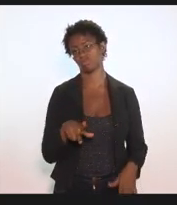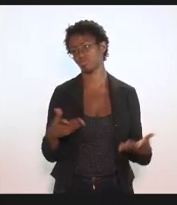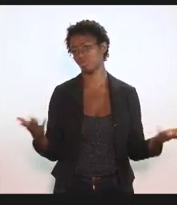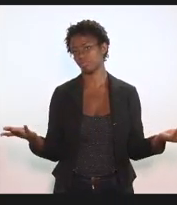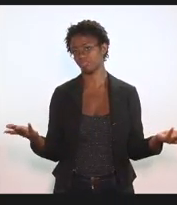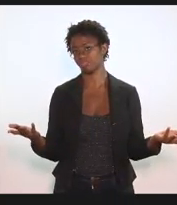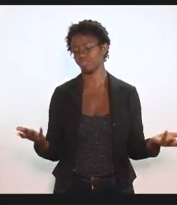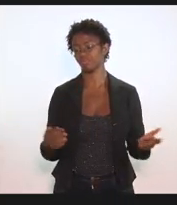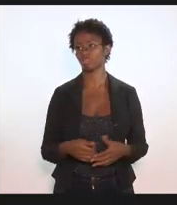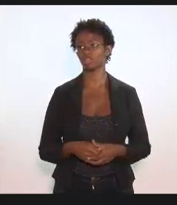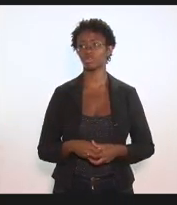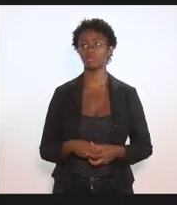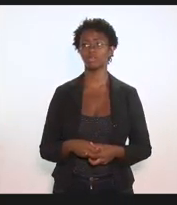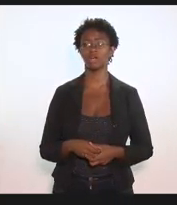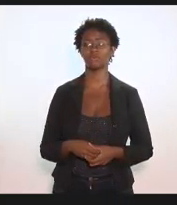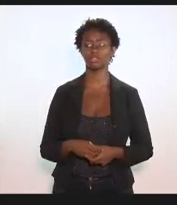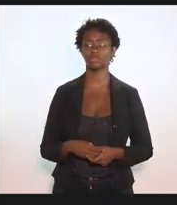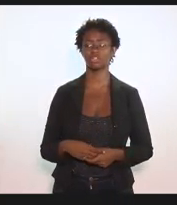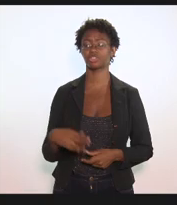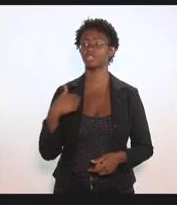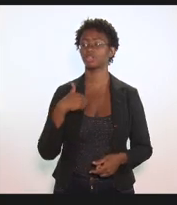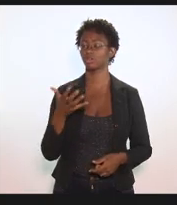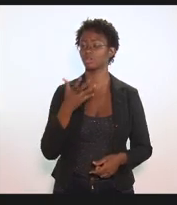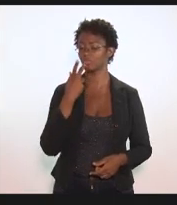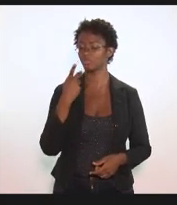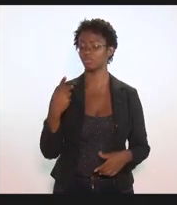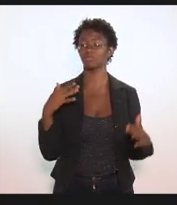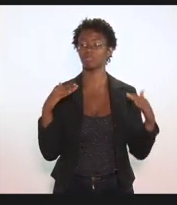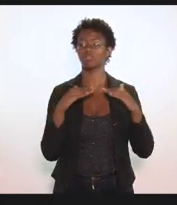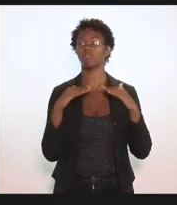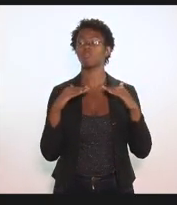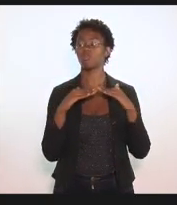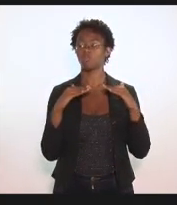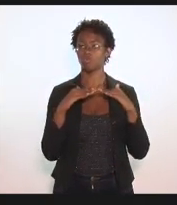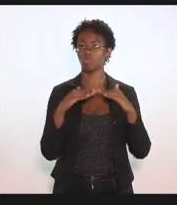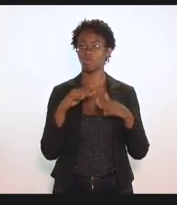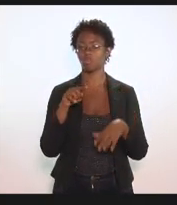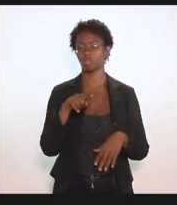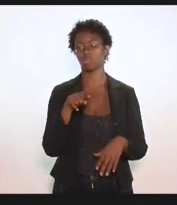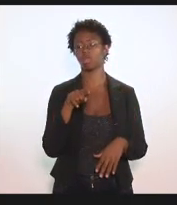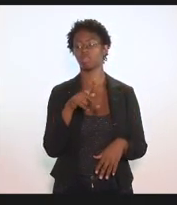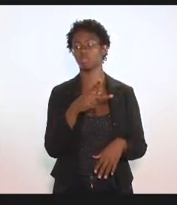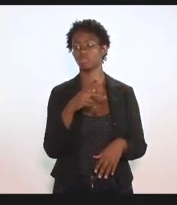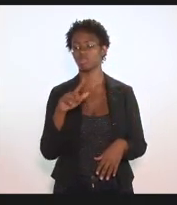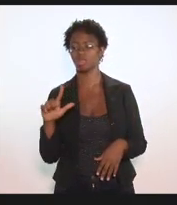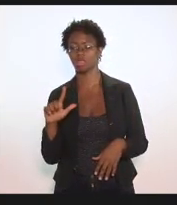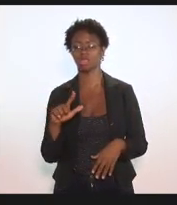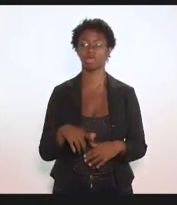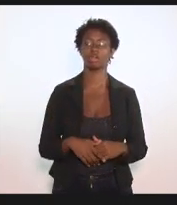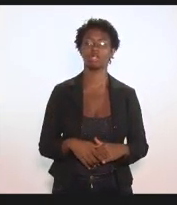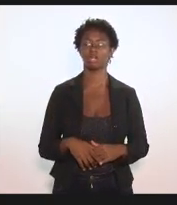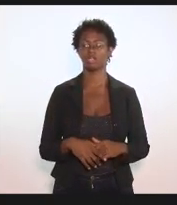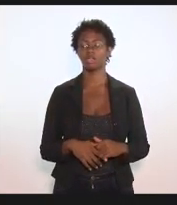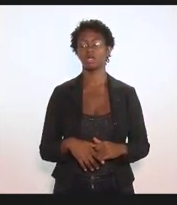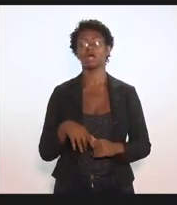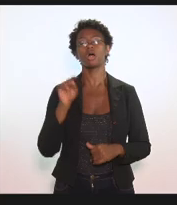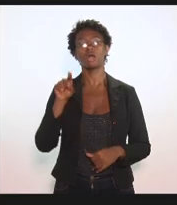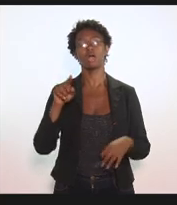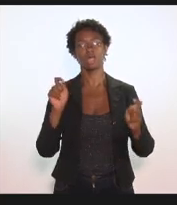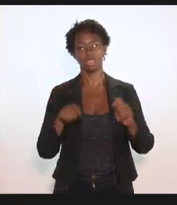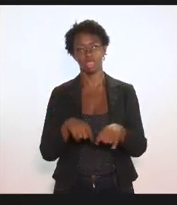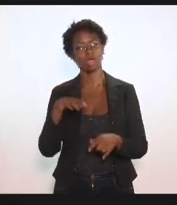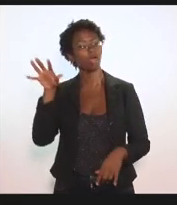Eu queria declarar meu voto favorável a esse projeto. Eu acho que é um projeto que escuta a